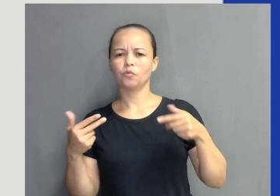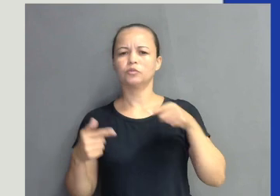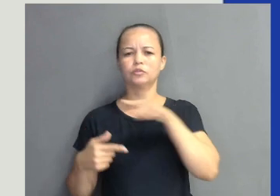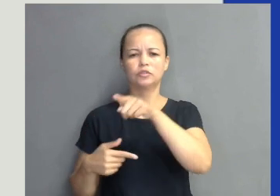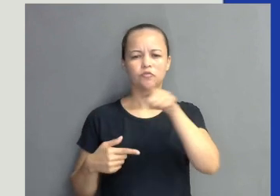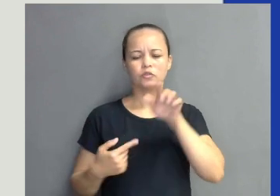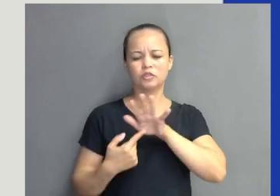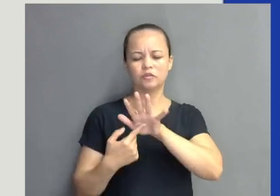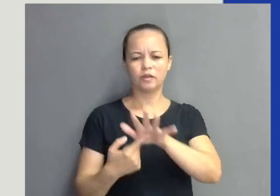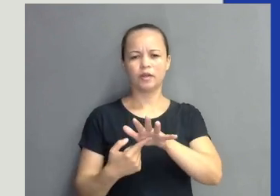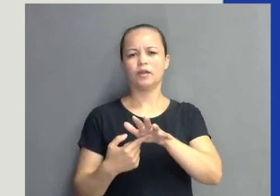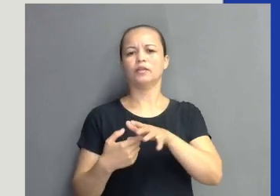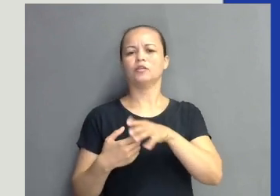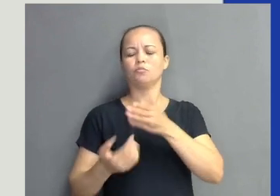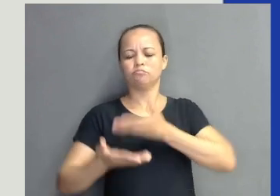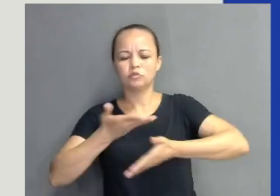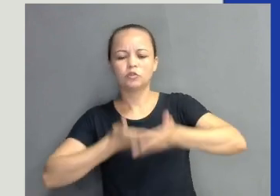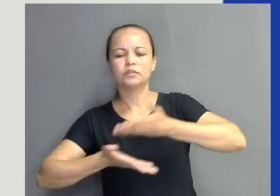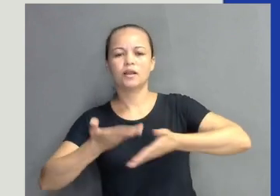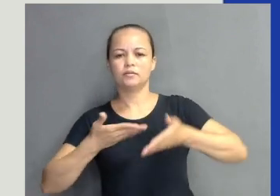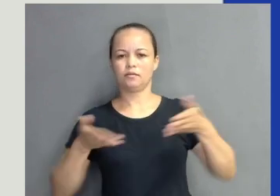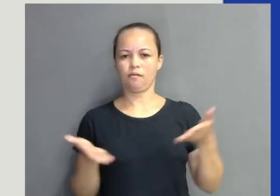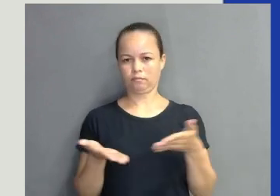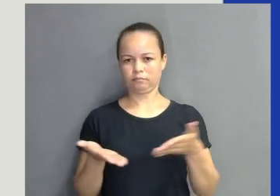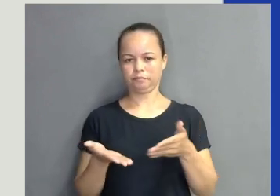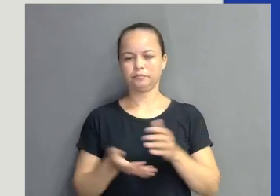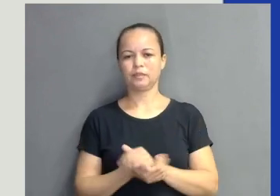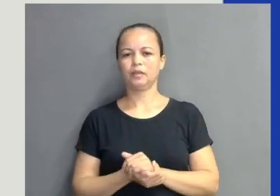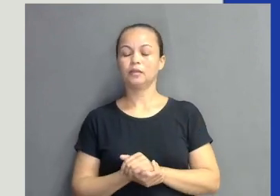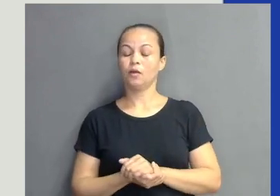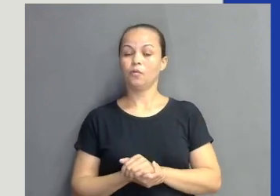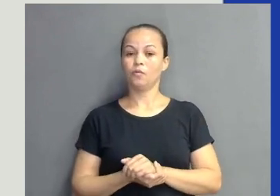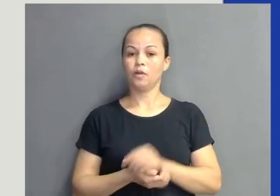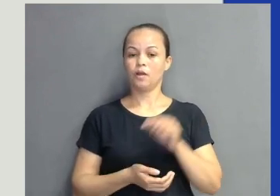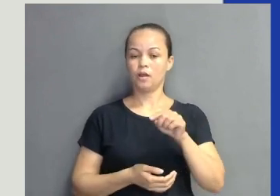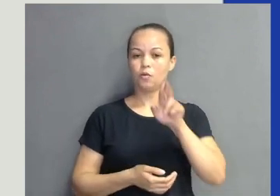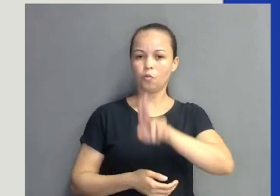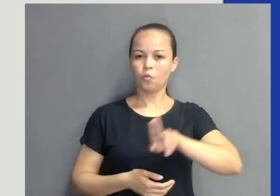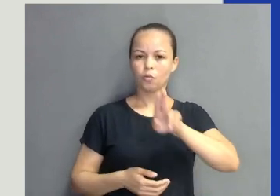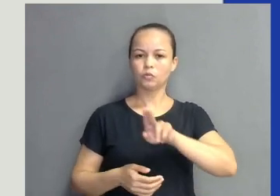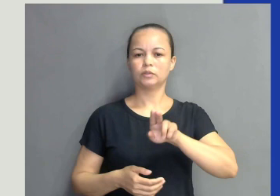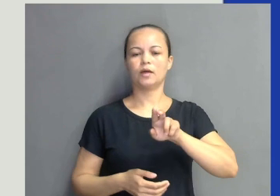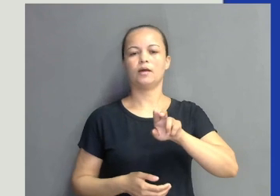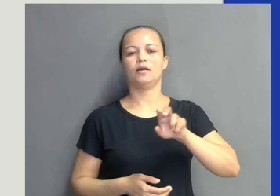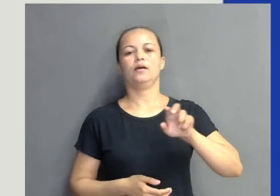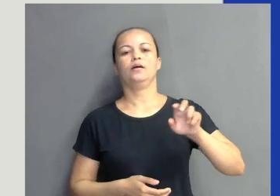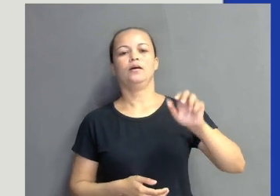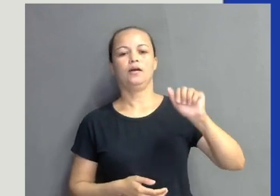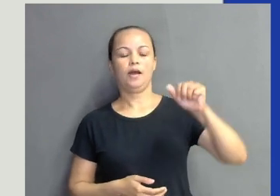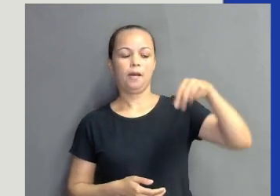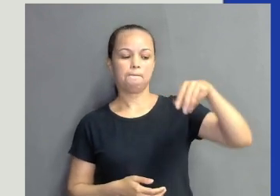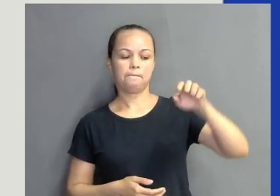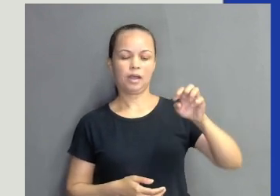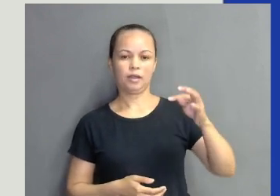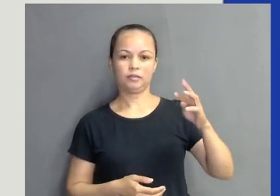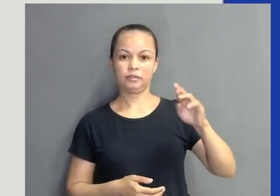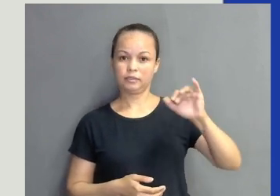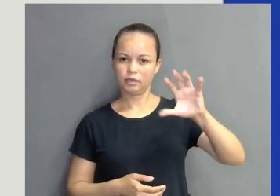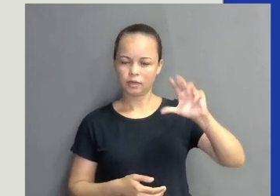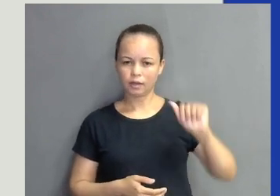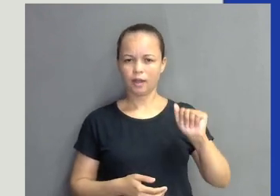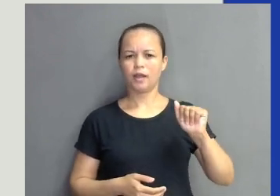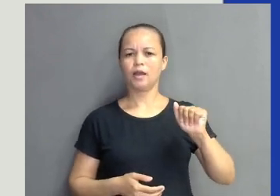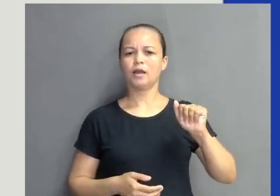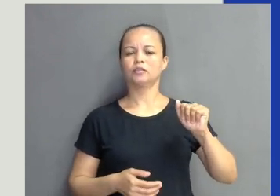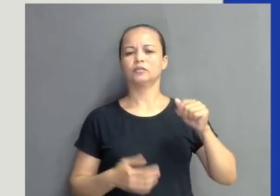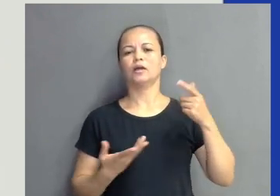tamanho. A gente consegue observar aí, o vento varria as folhas, o vento varria os frutos. são versos do mesmo tamanho, com a mesma quantidade